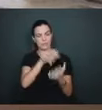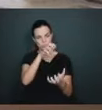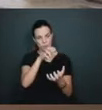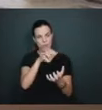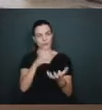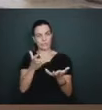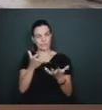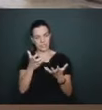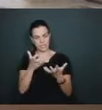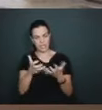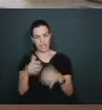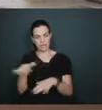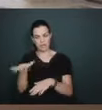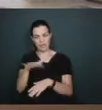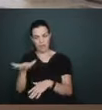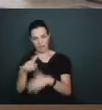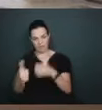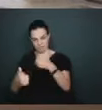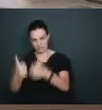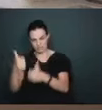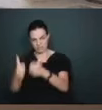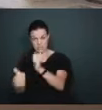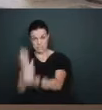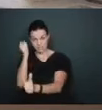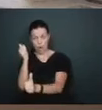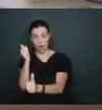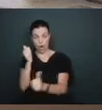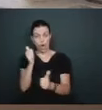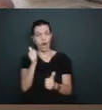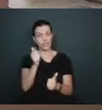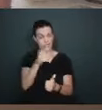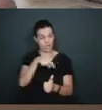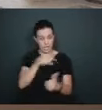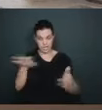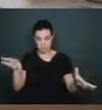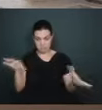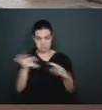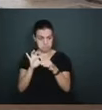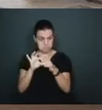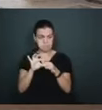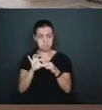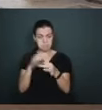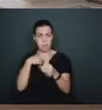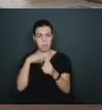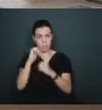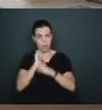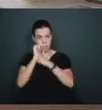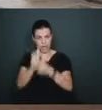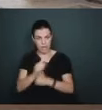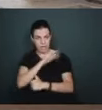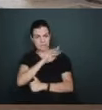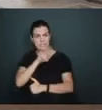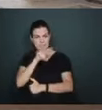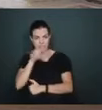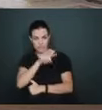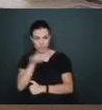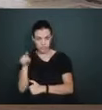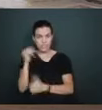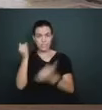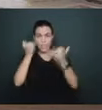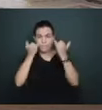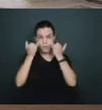esportivo para as pessoas também da terceira idade. Acompanhava aqui no site de vocês, por sinal muito bem elaborado, algumas dessas informações. Eu acho que,